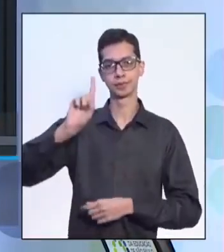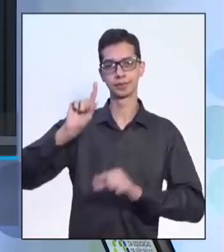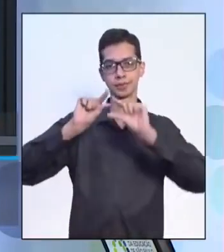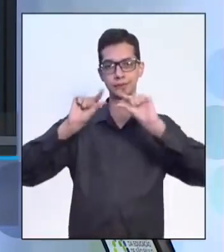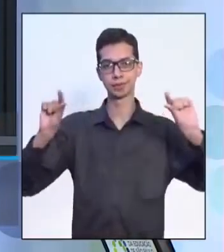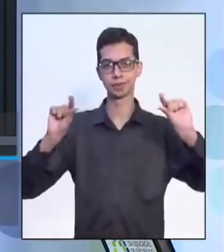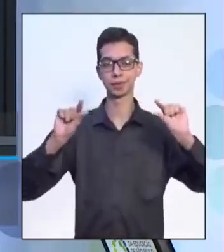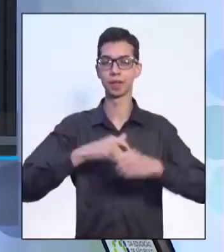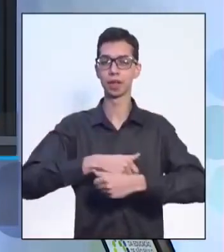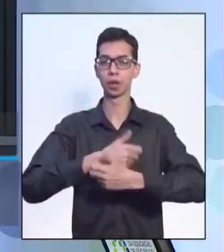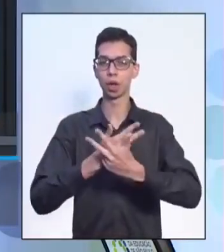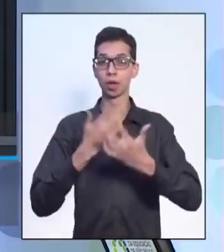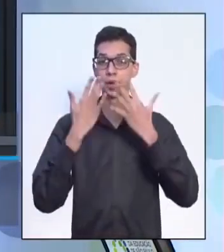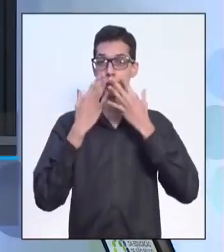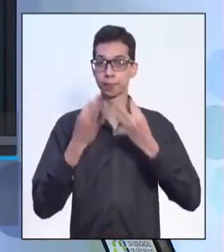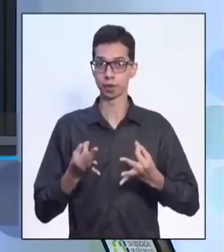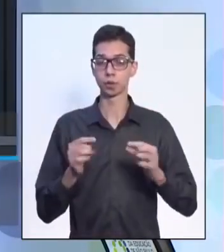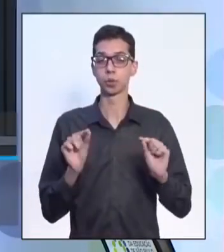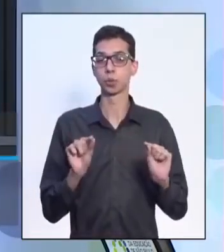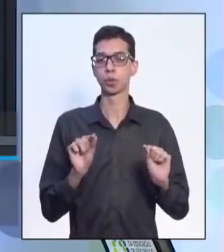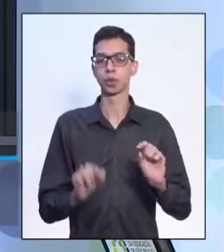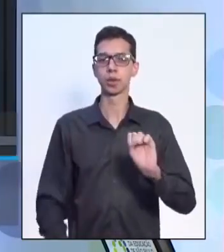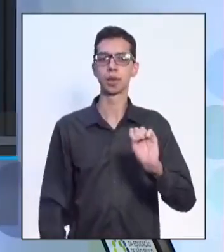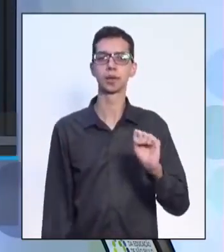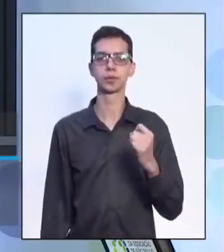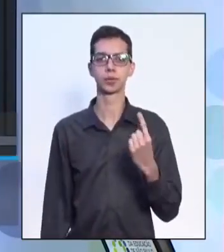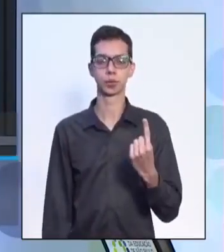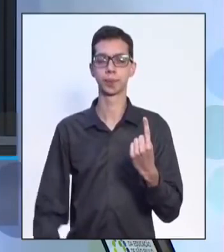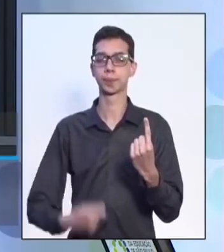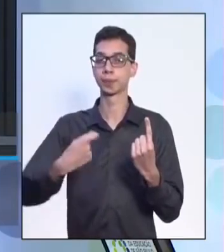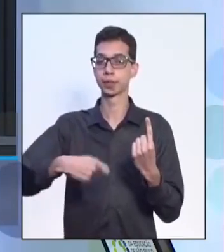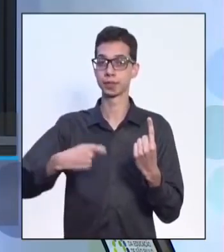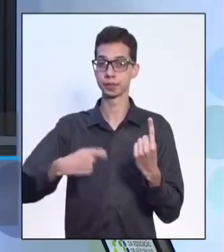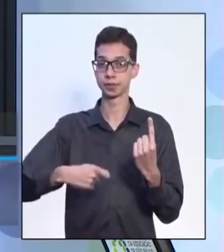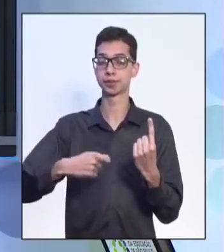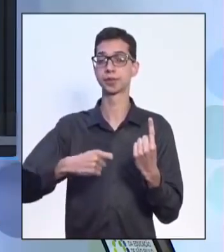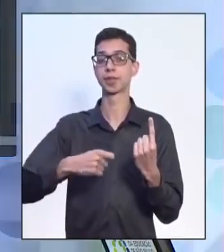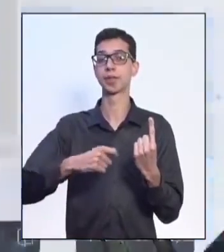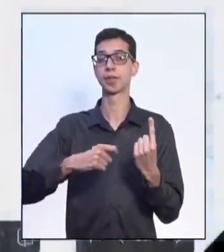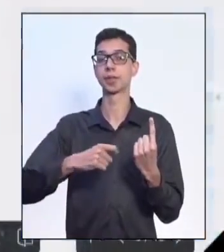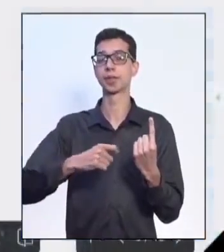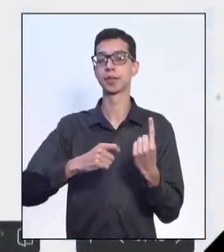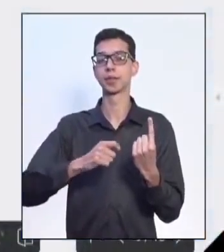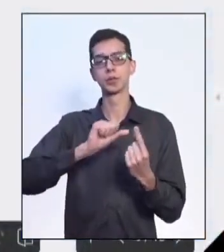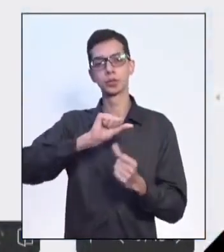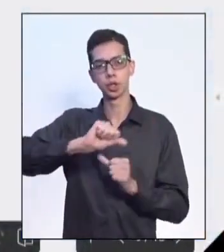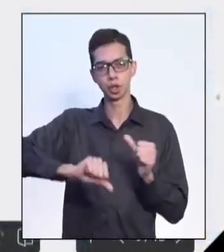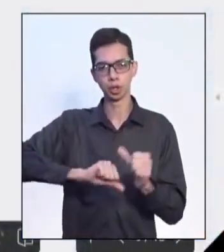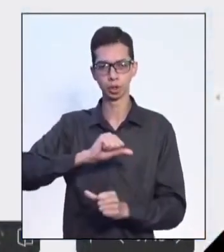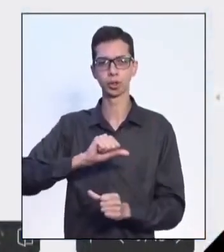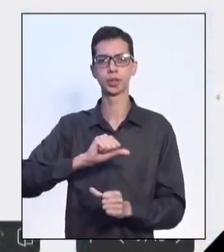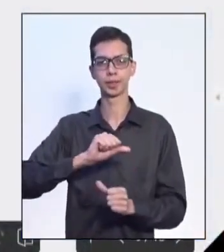preste atenção que o S1 tem que trocar o sinal e o P tem que trocar